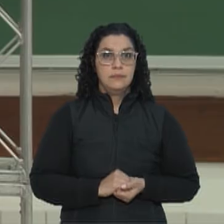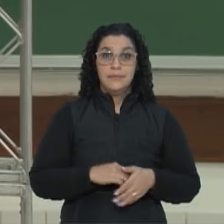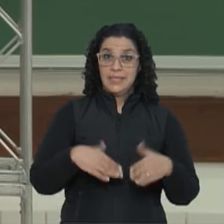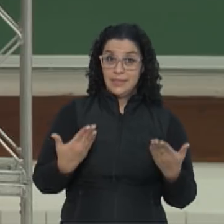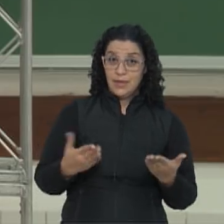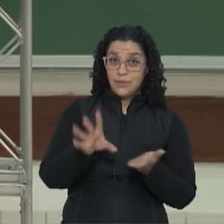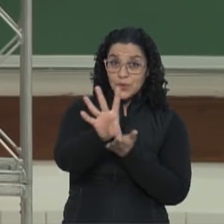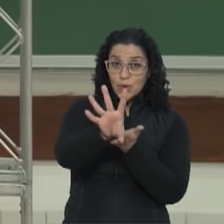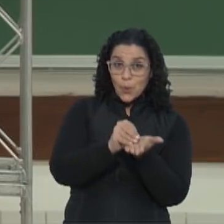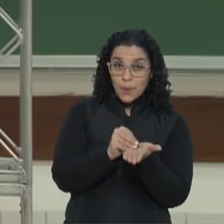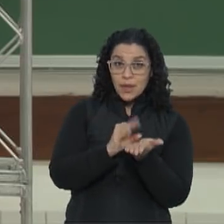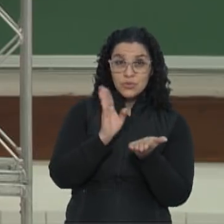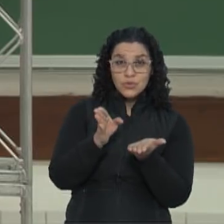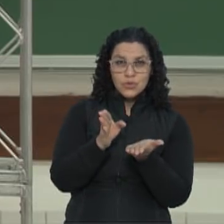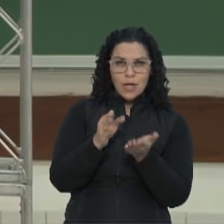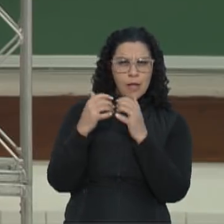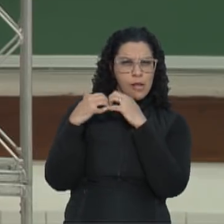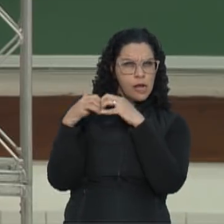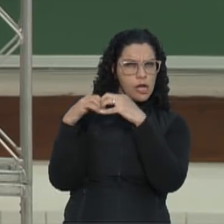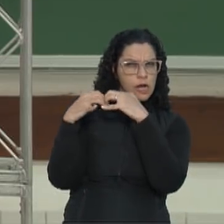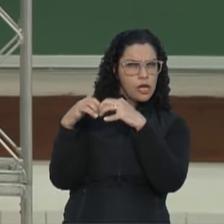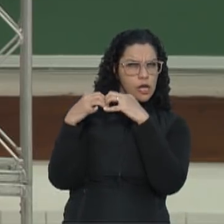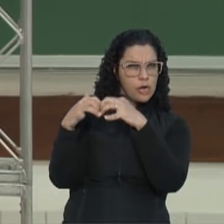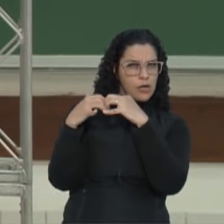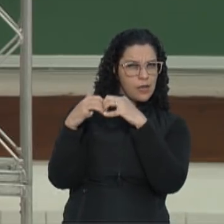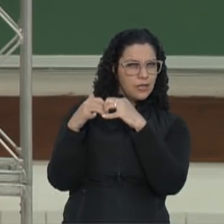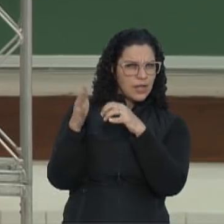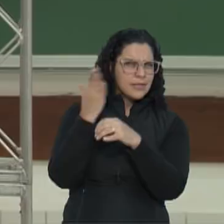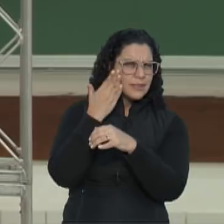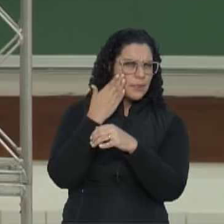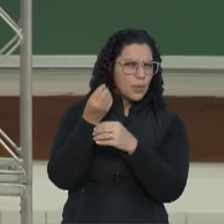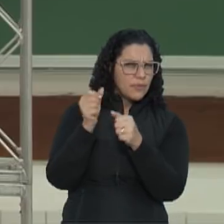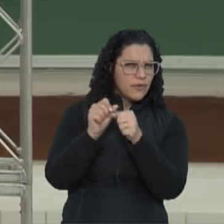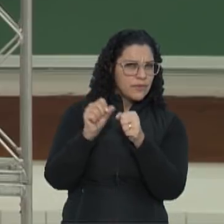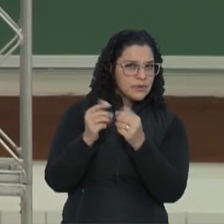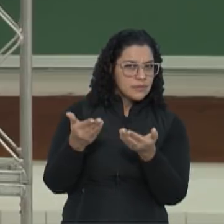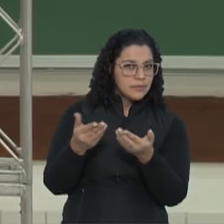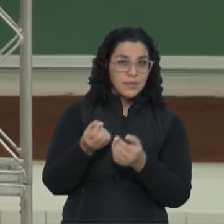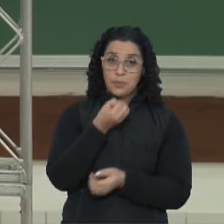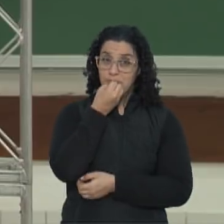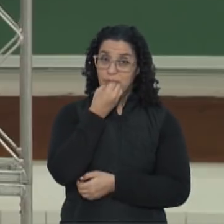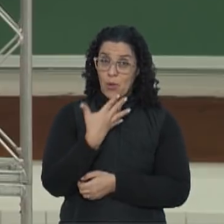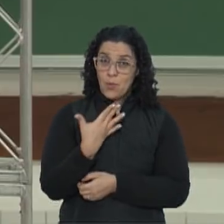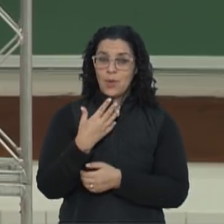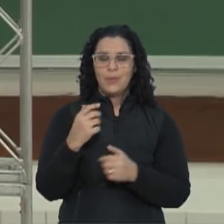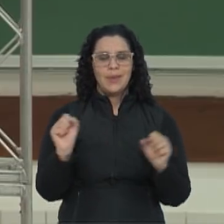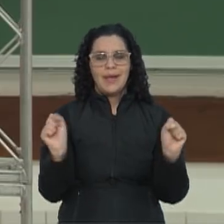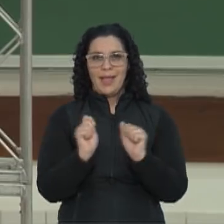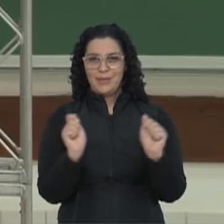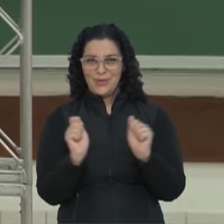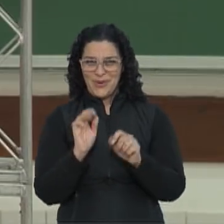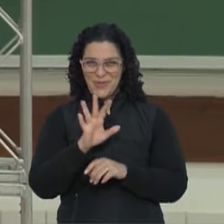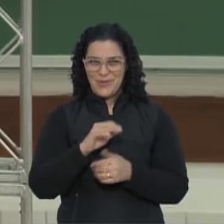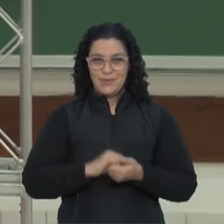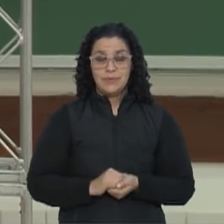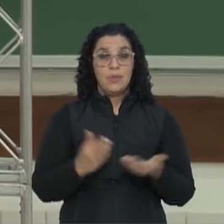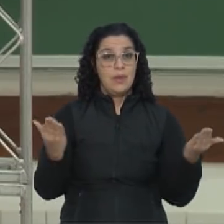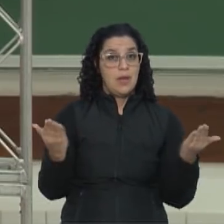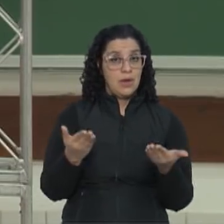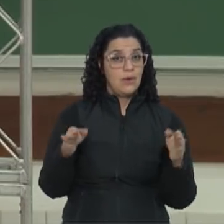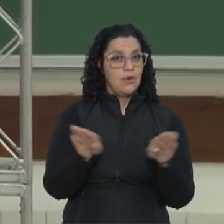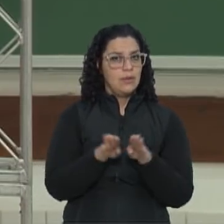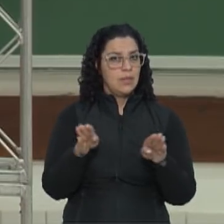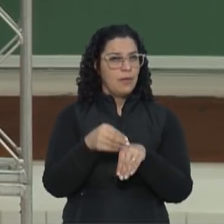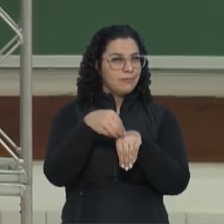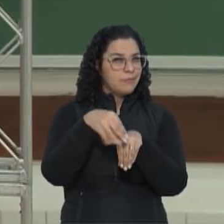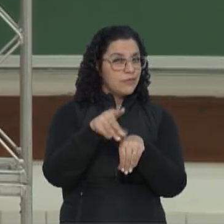E aí, copiado? Já estão começando a maquinar aí na cabecinha de vocês? Ótimo, eu adoro isso. Então, isso aqui vai